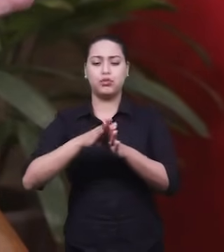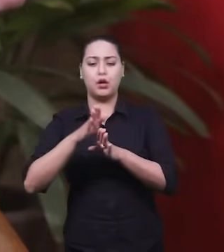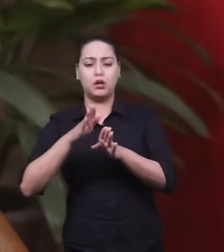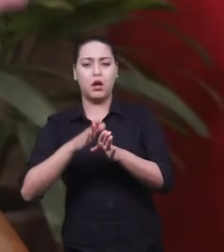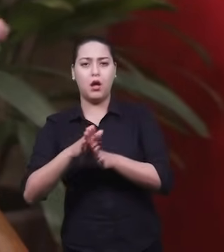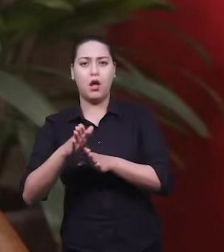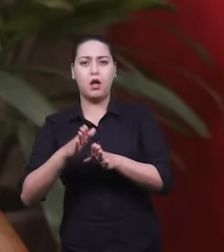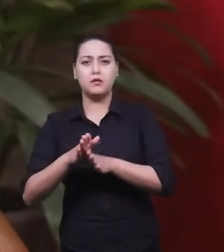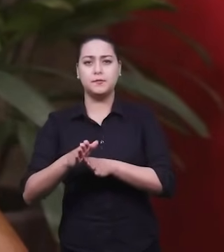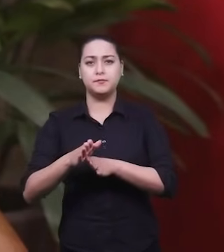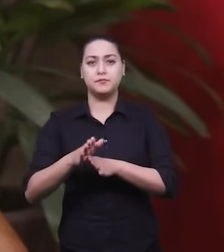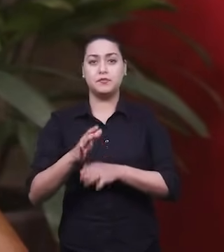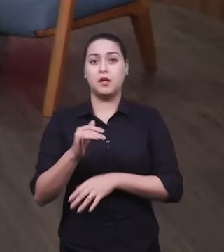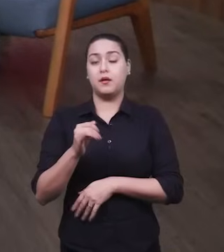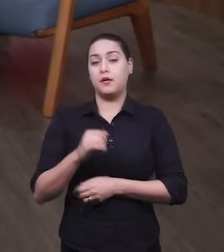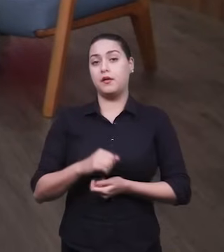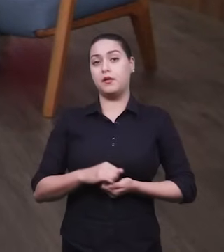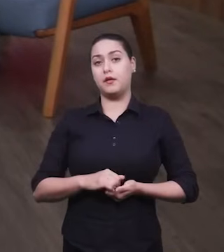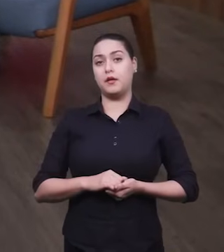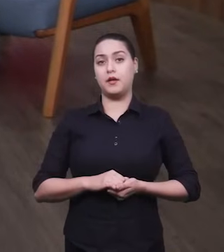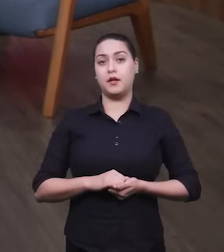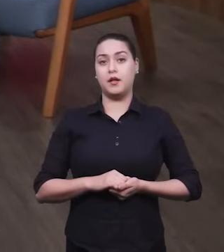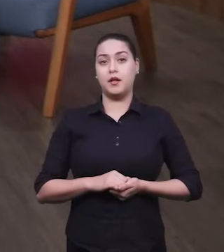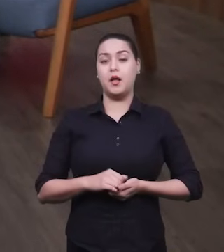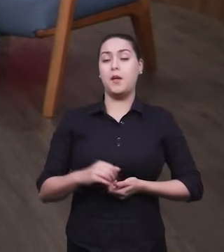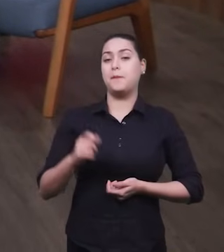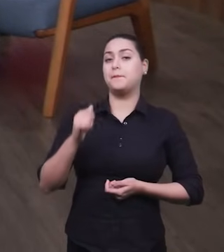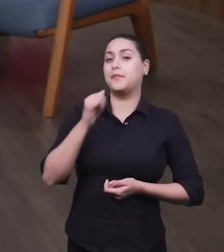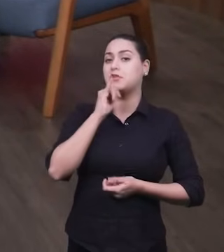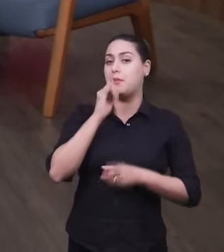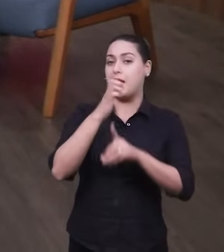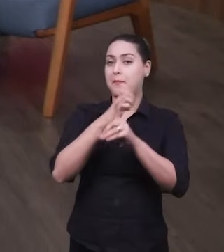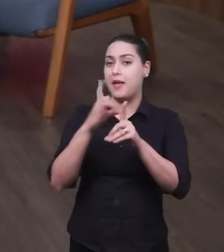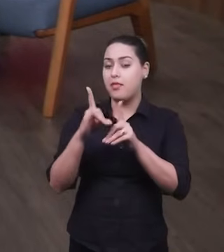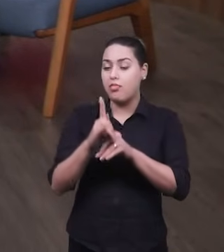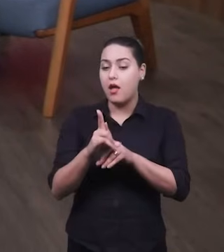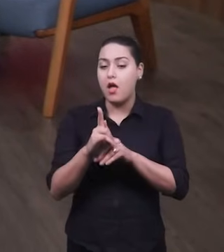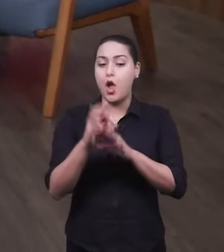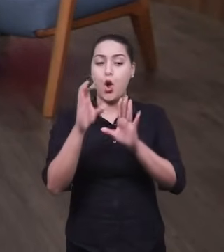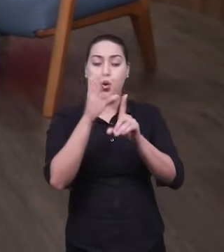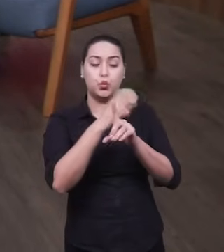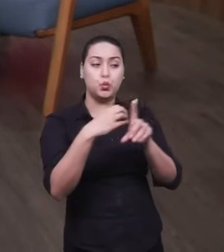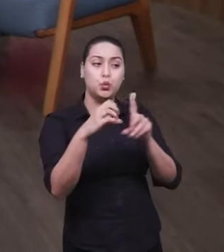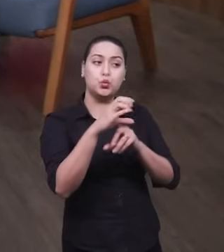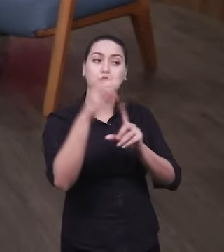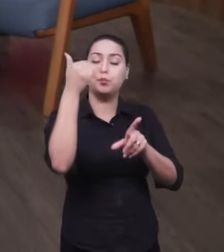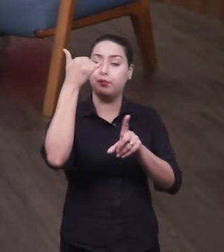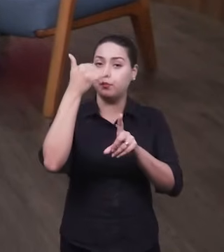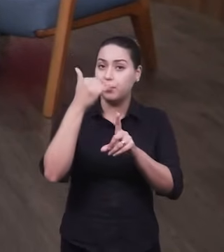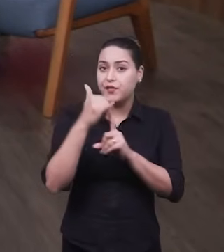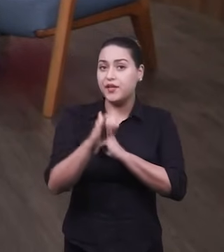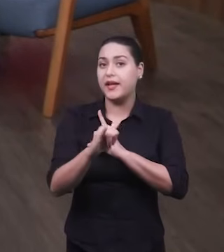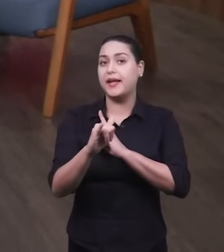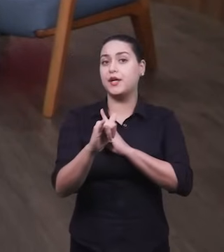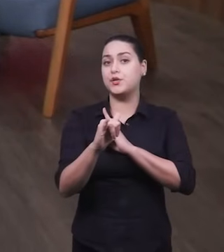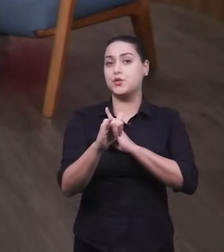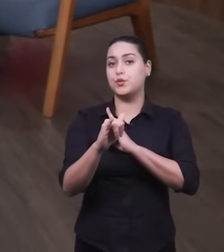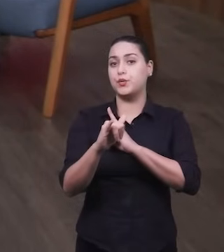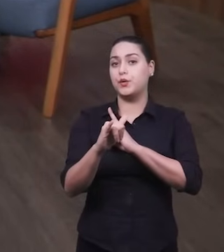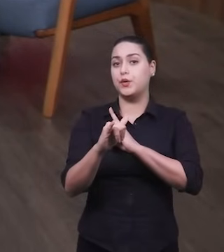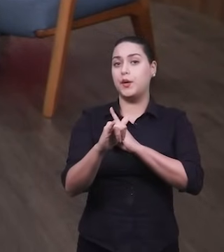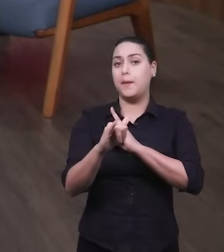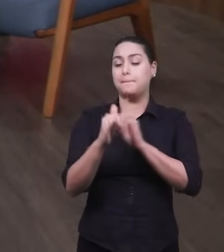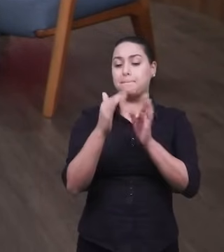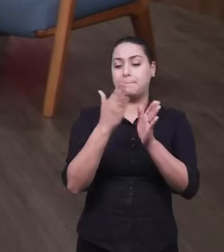fazer aqui assim, a escola bíblica é desse jeito, o culto profético, o culto